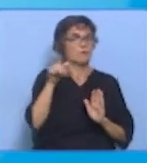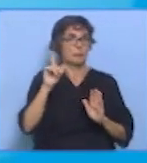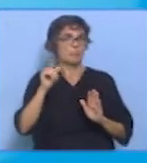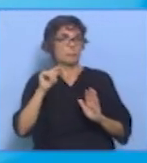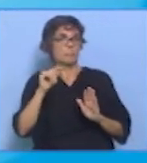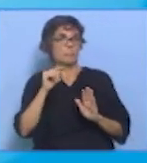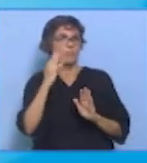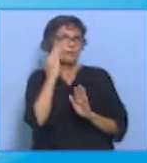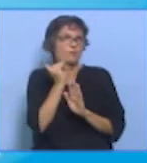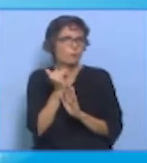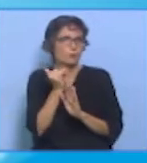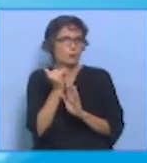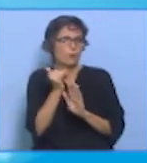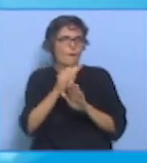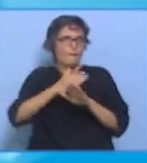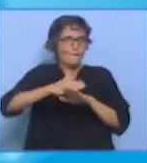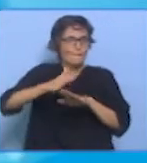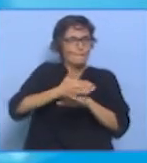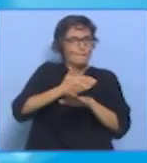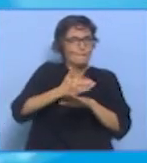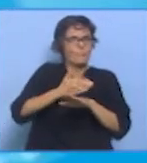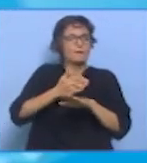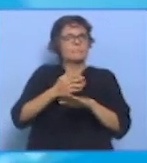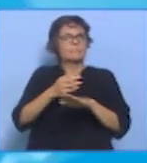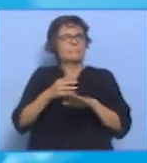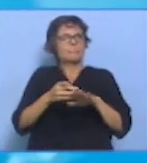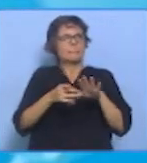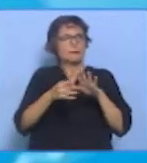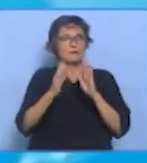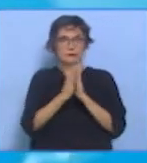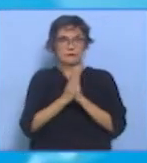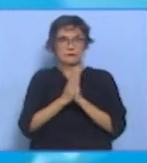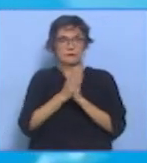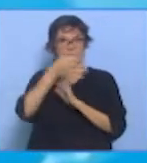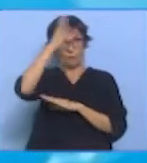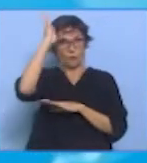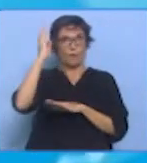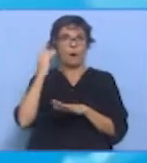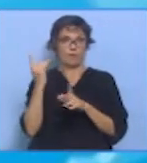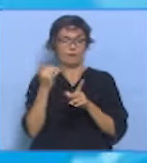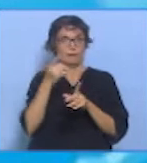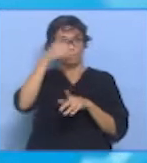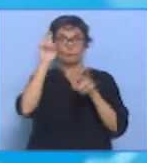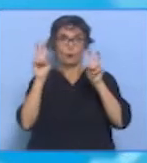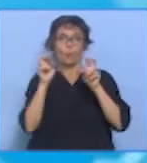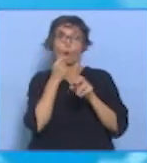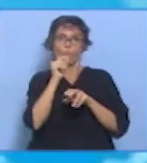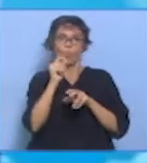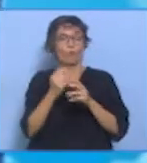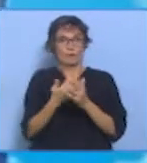custo separar da influência da Igreja Romana, como dizia a Inglaterra, da Igreja Católica